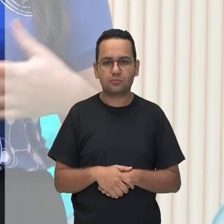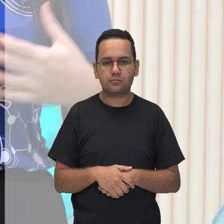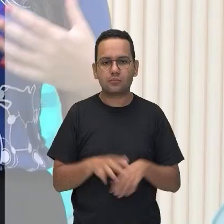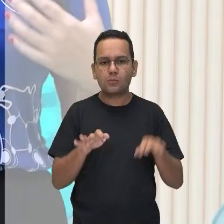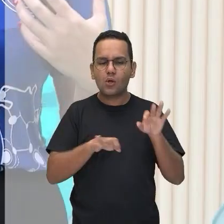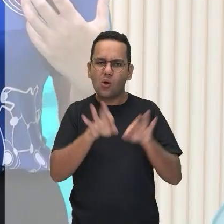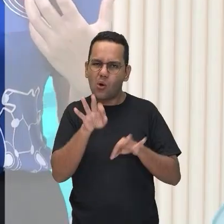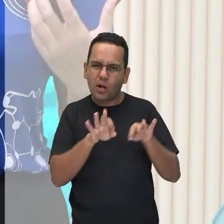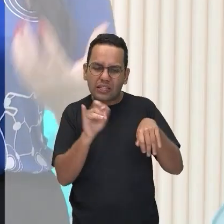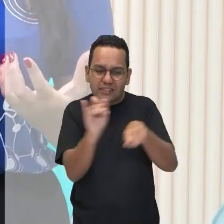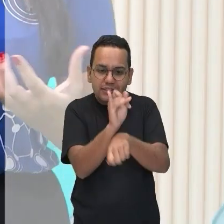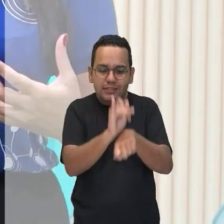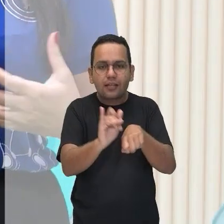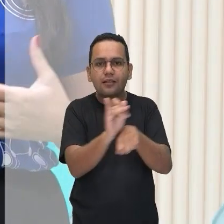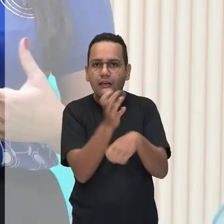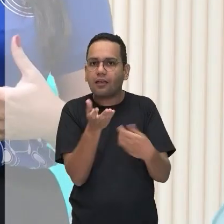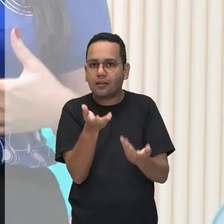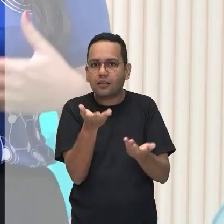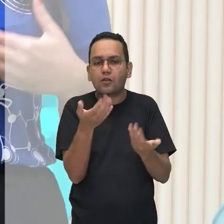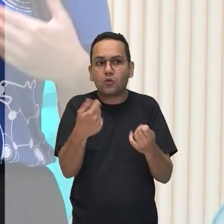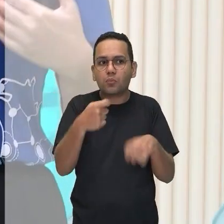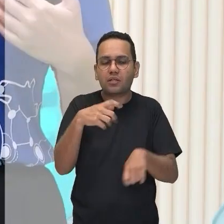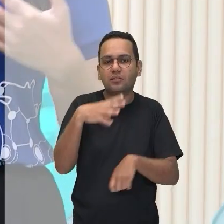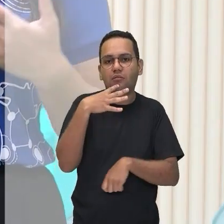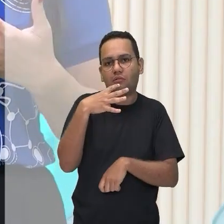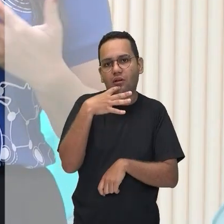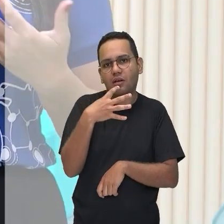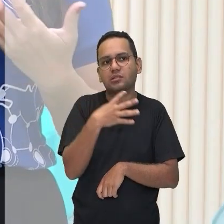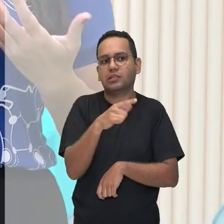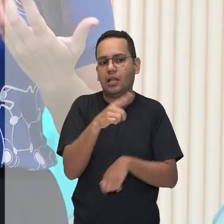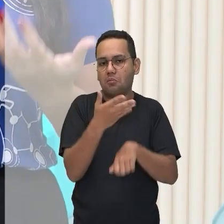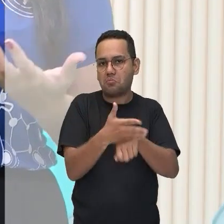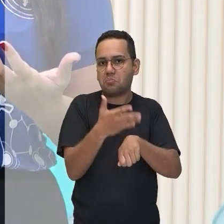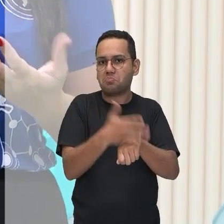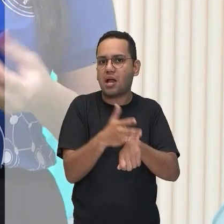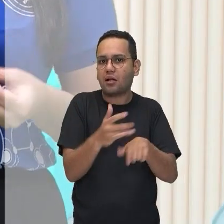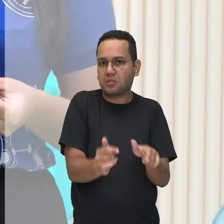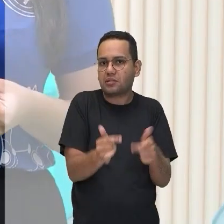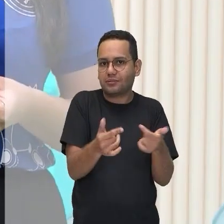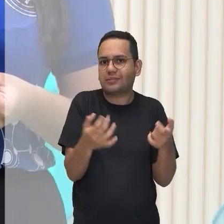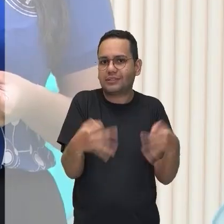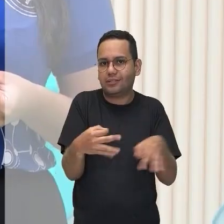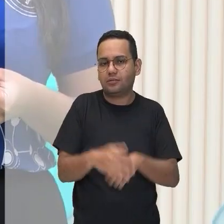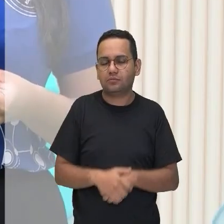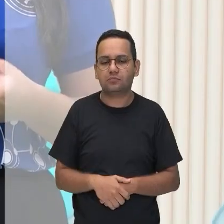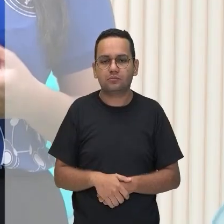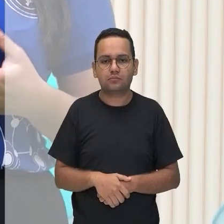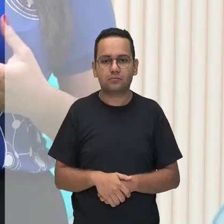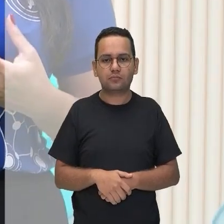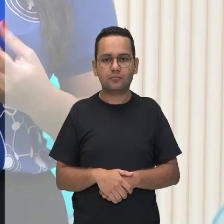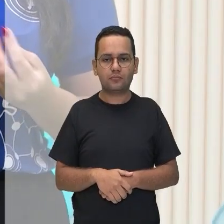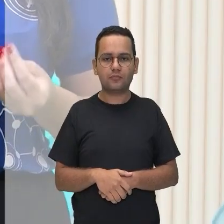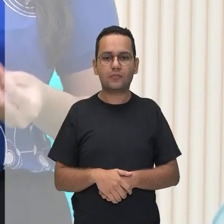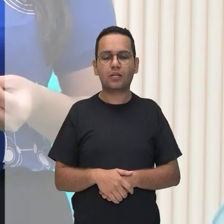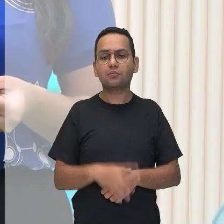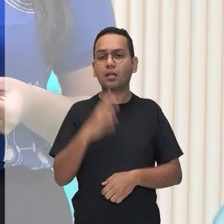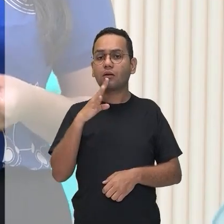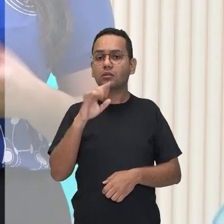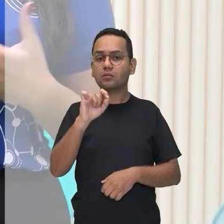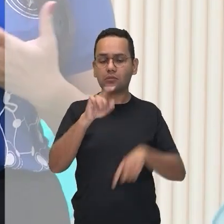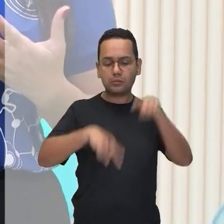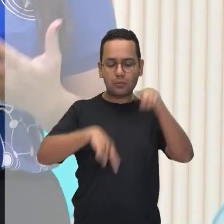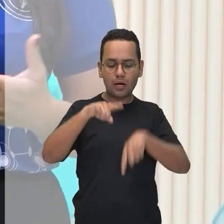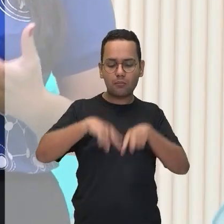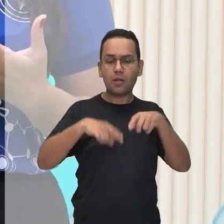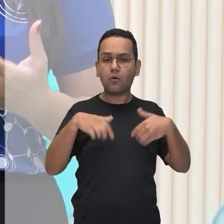Você precisa ter o conhecimento daquela prática, você precisa conhecer como é que são os equipamentos de segurança